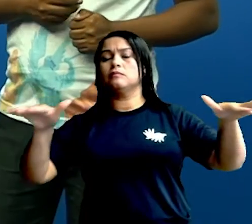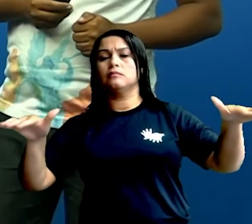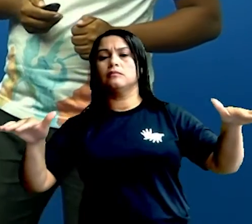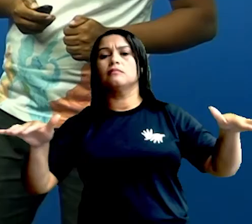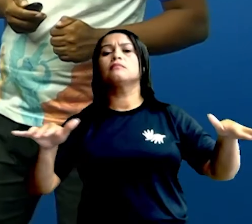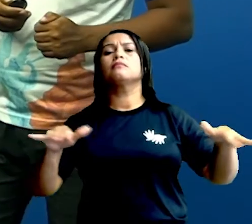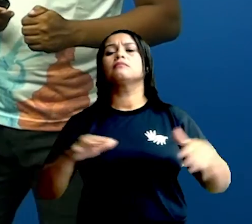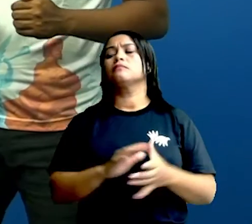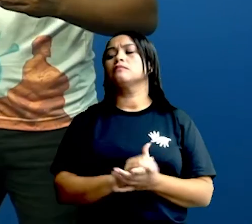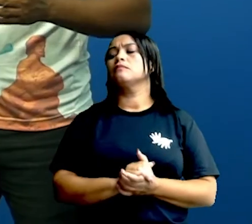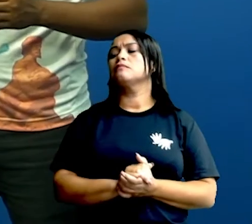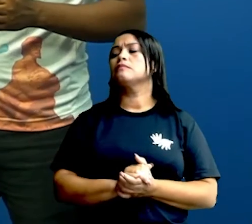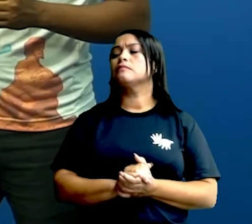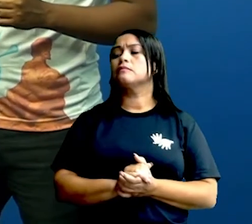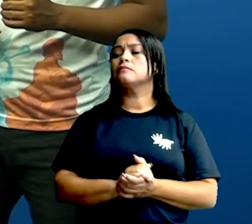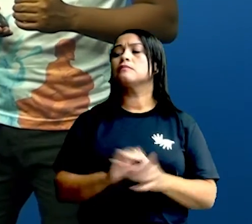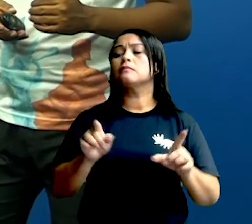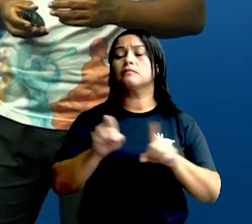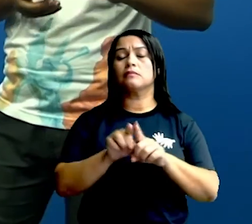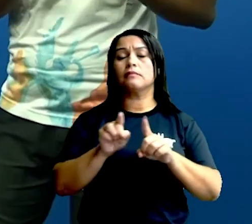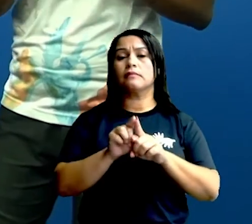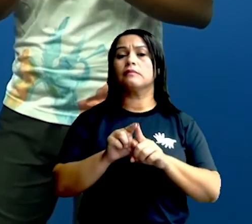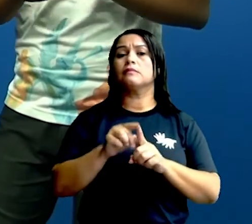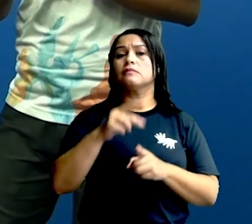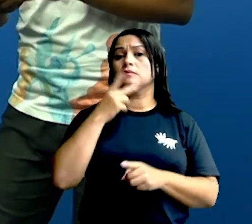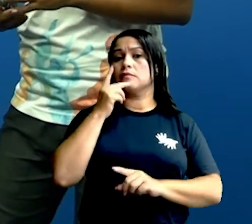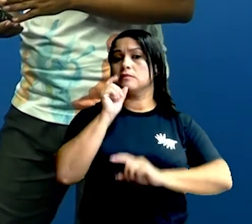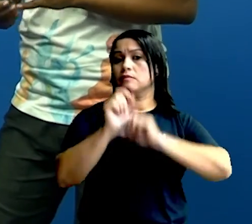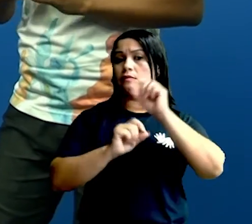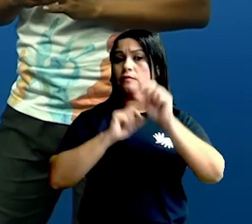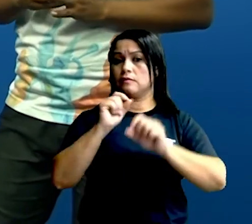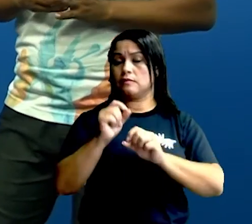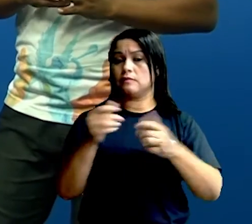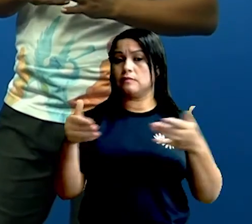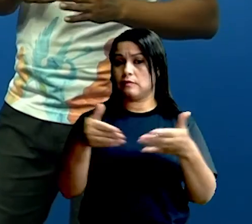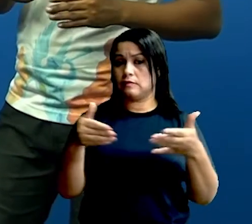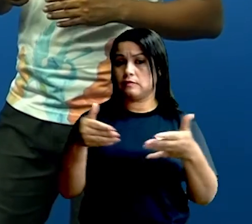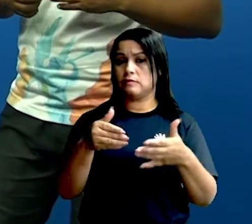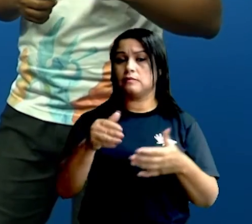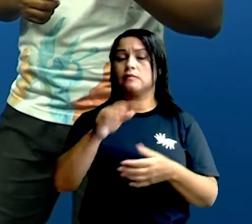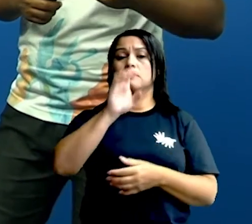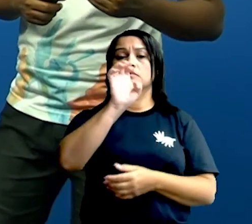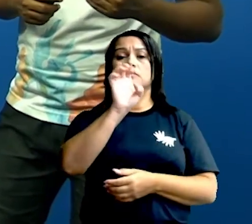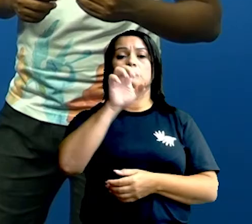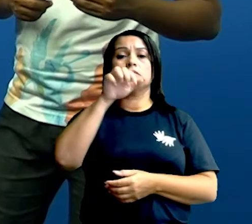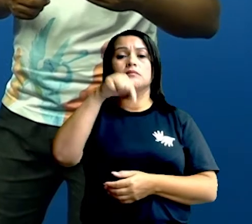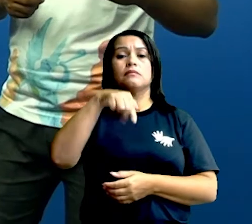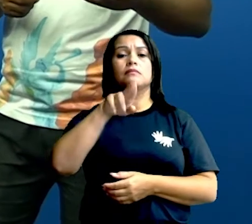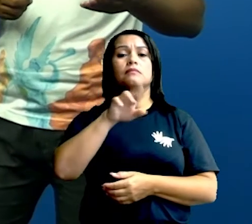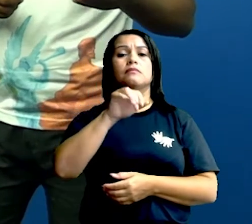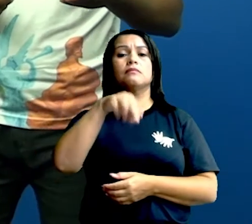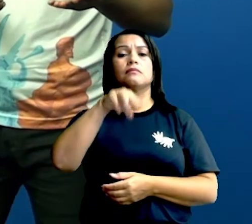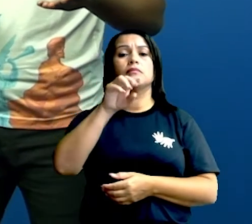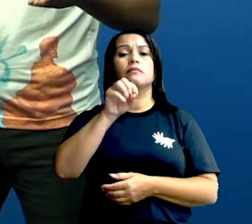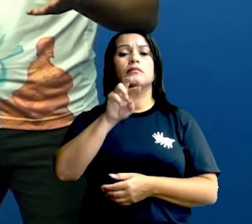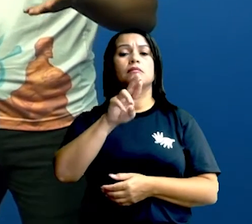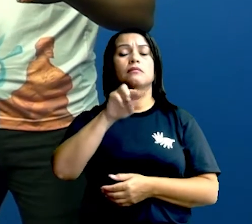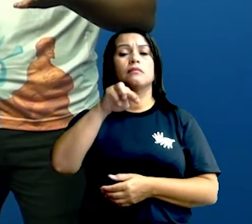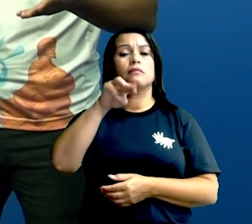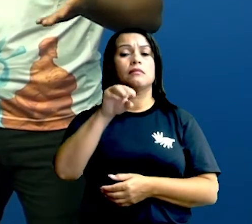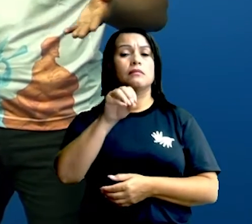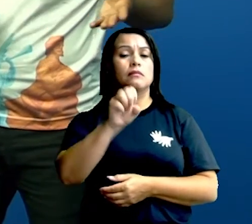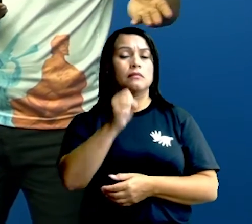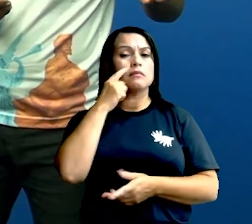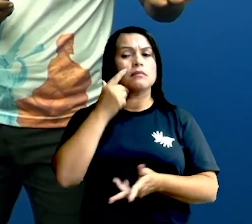funções. Também falaremos agora, aliás, sobre os equinodermos.